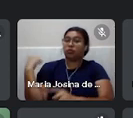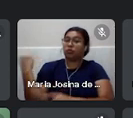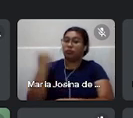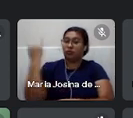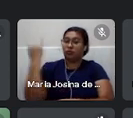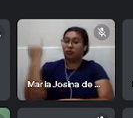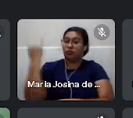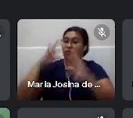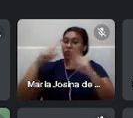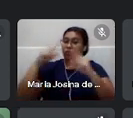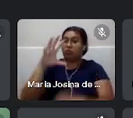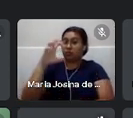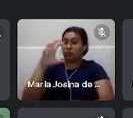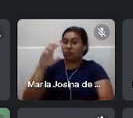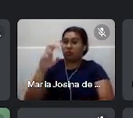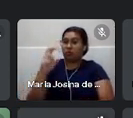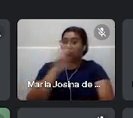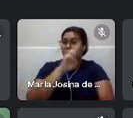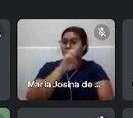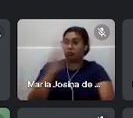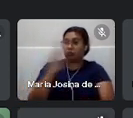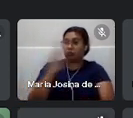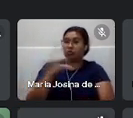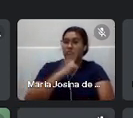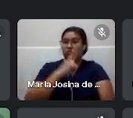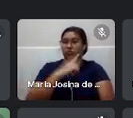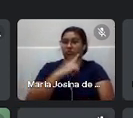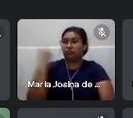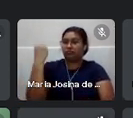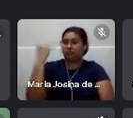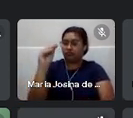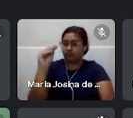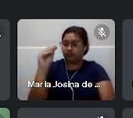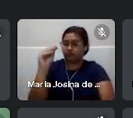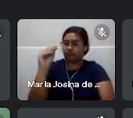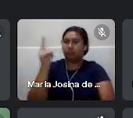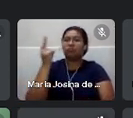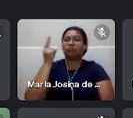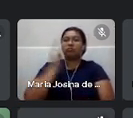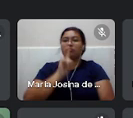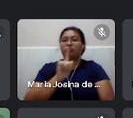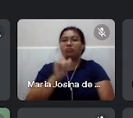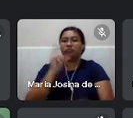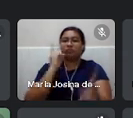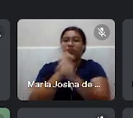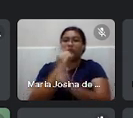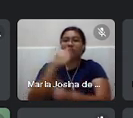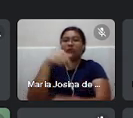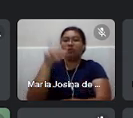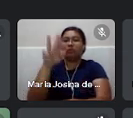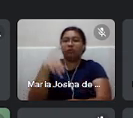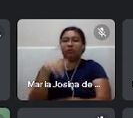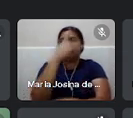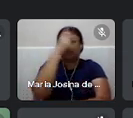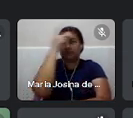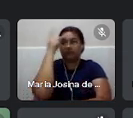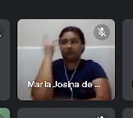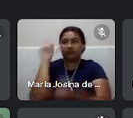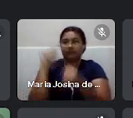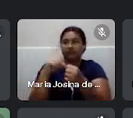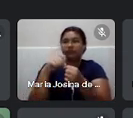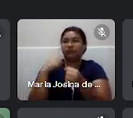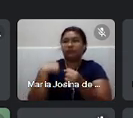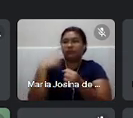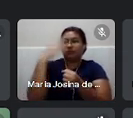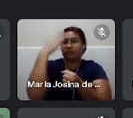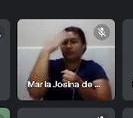tenha o nome de todos os participantes, para que a gente possa identificar quem foi. E isso eu tenho quase certeza absoluta, e eu